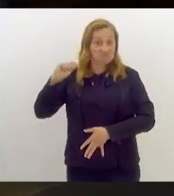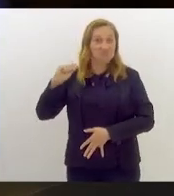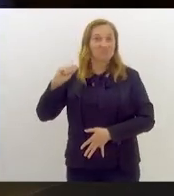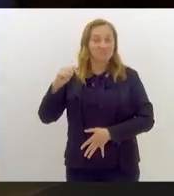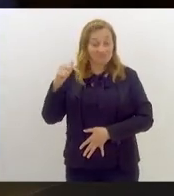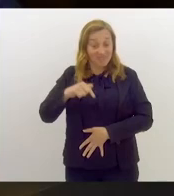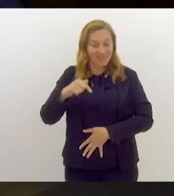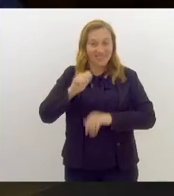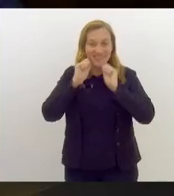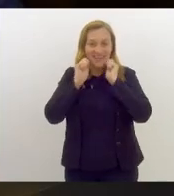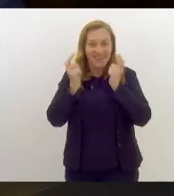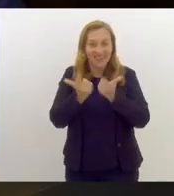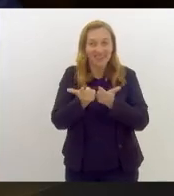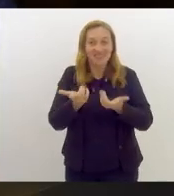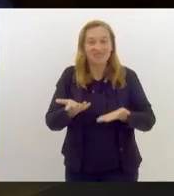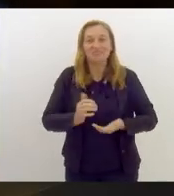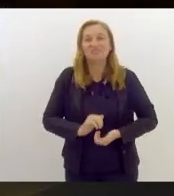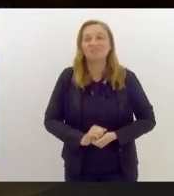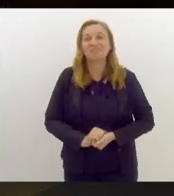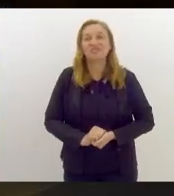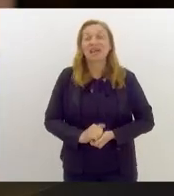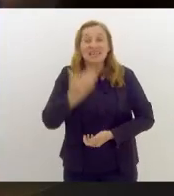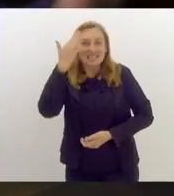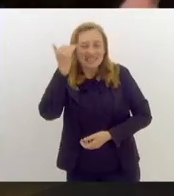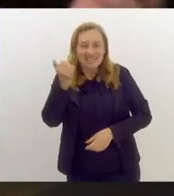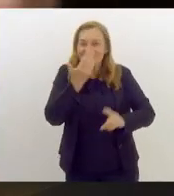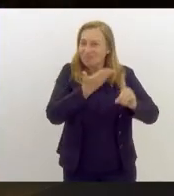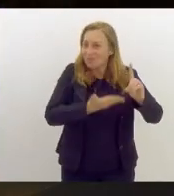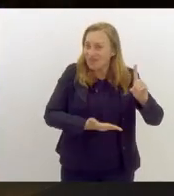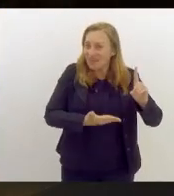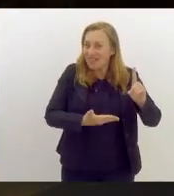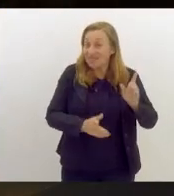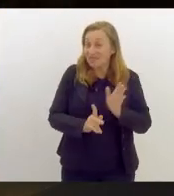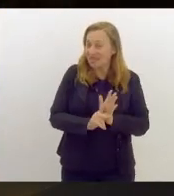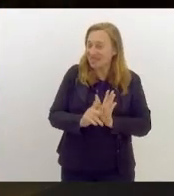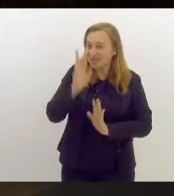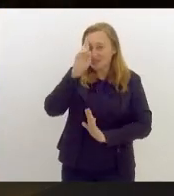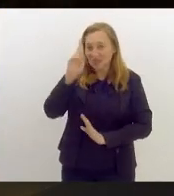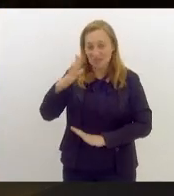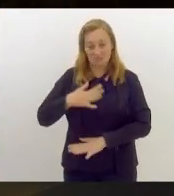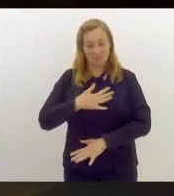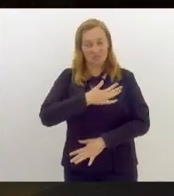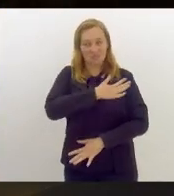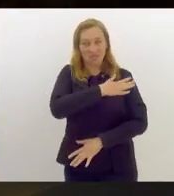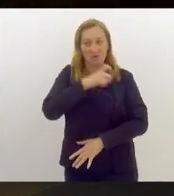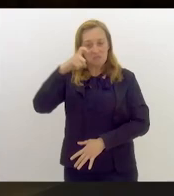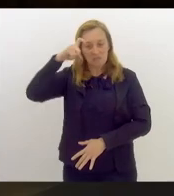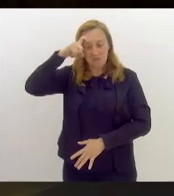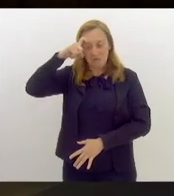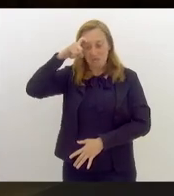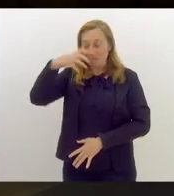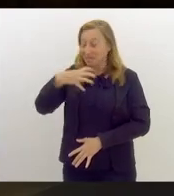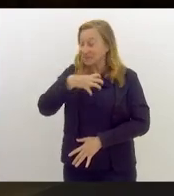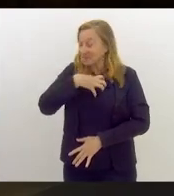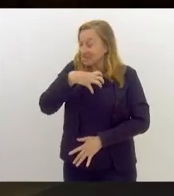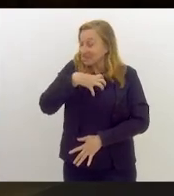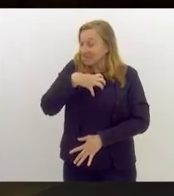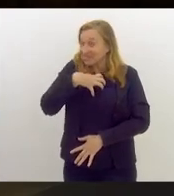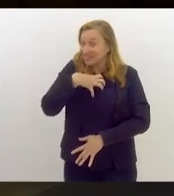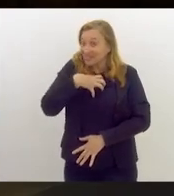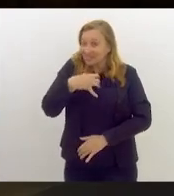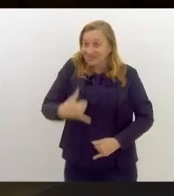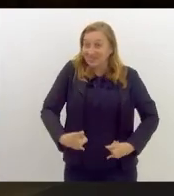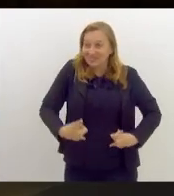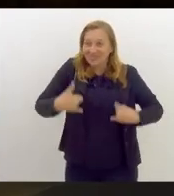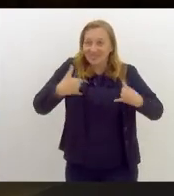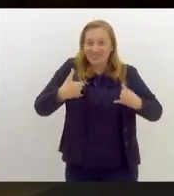aqui da alerj sei que essa homenagem para o senhor General Mourão mas eu me sinto muito honrado eu acho